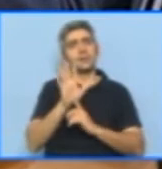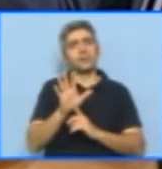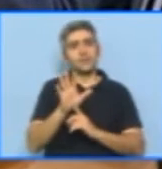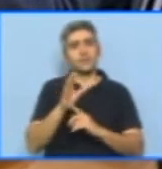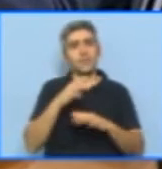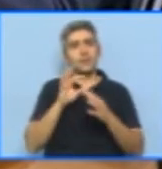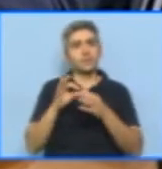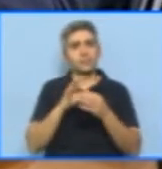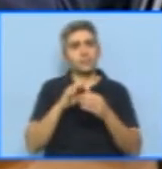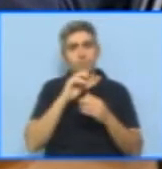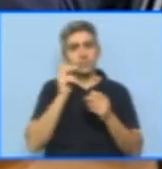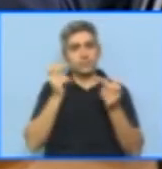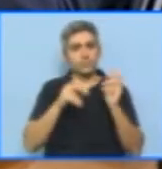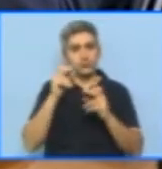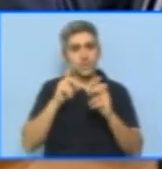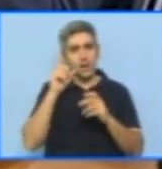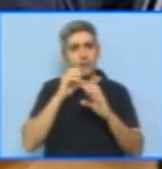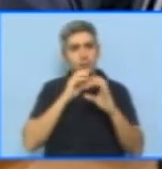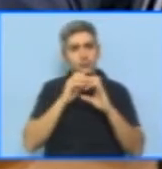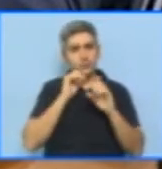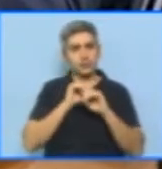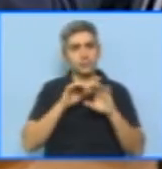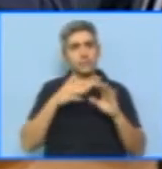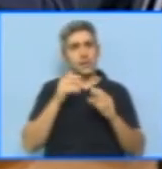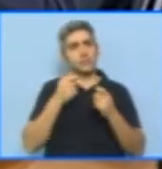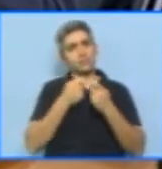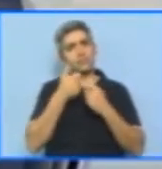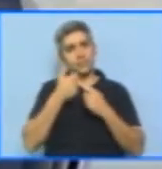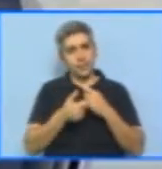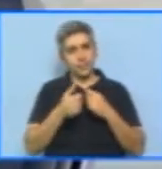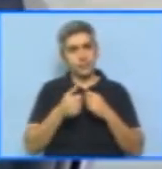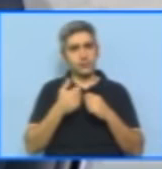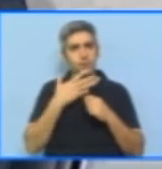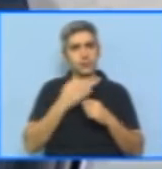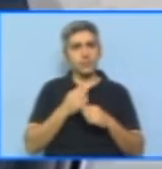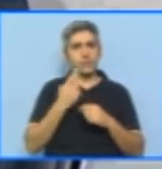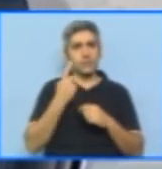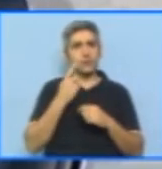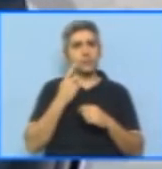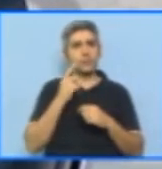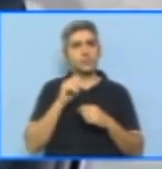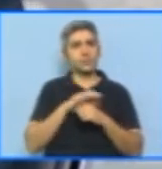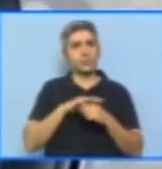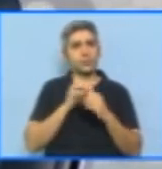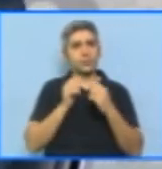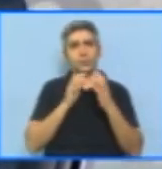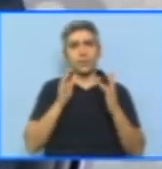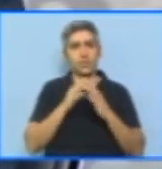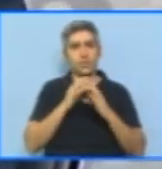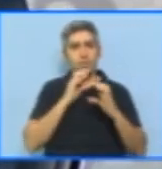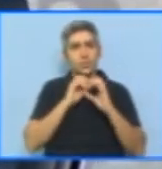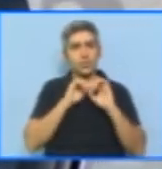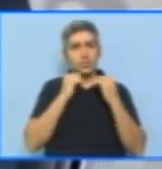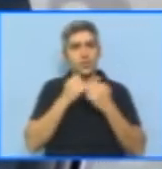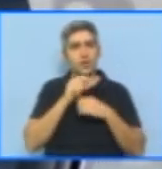mais parcerias podiam ter acontecido para que a comunicação pudesse ser até mais eficaz. Eu acredito que foi uma ocasião em que todos os órgãos de